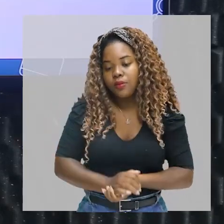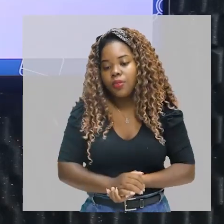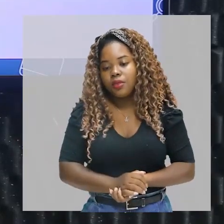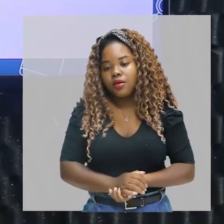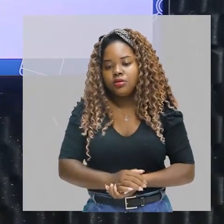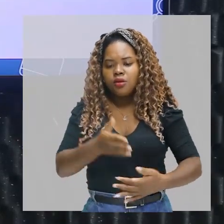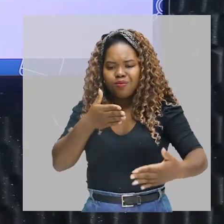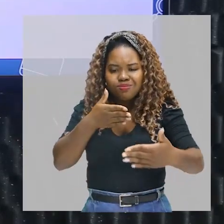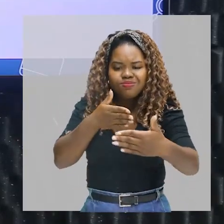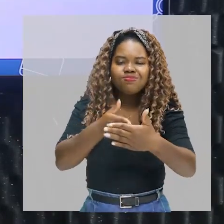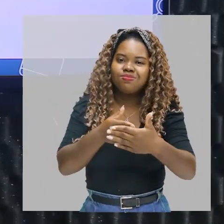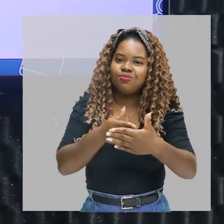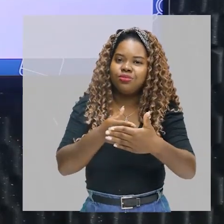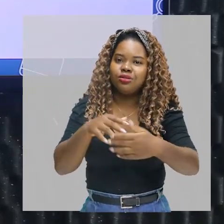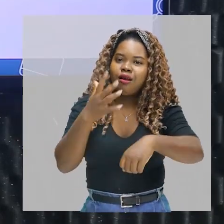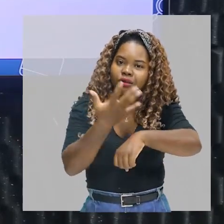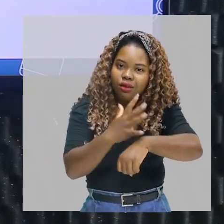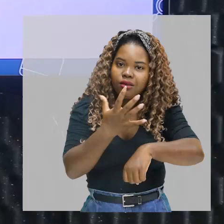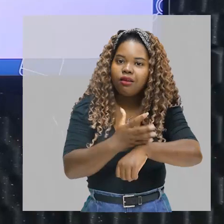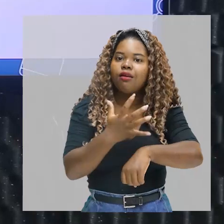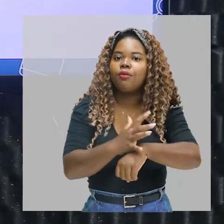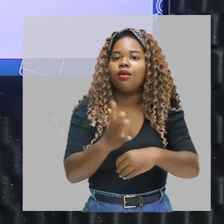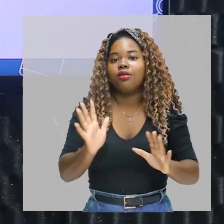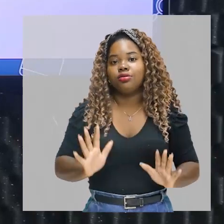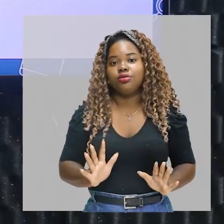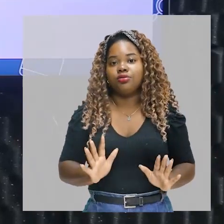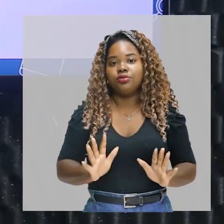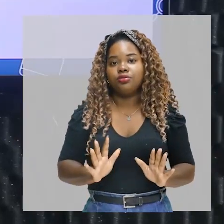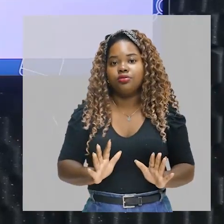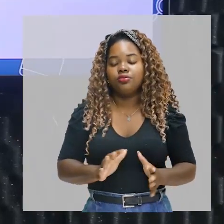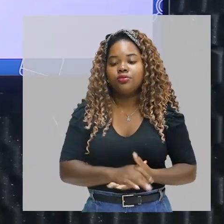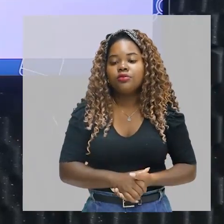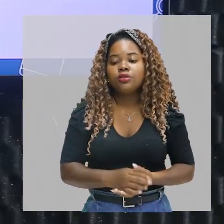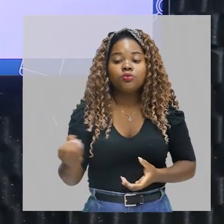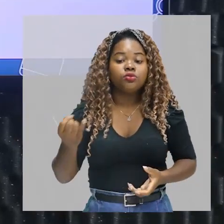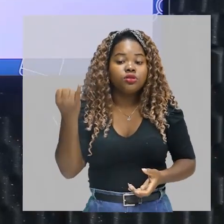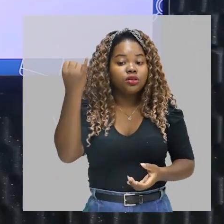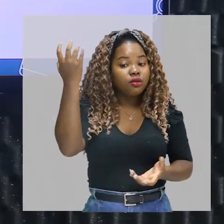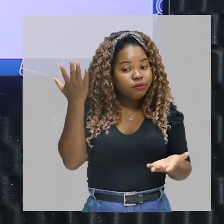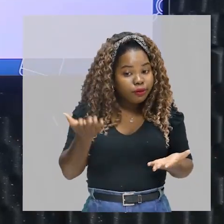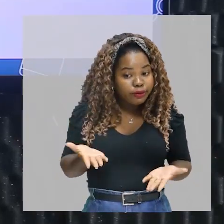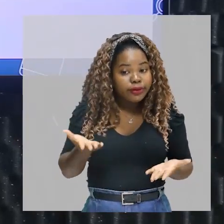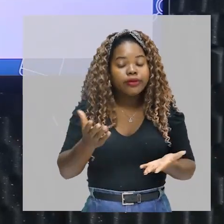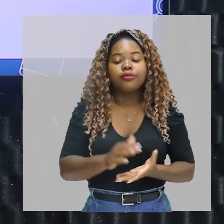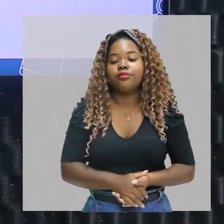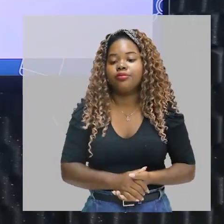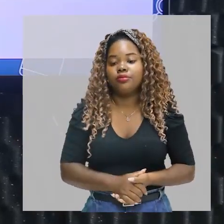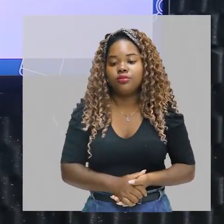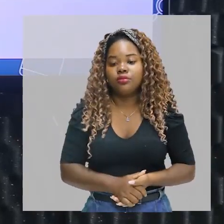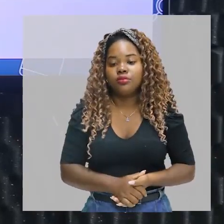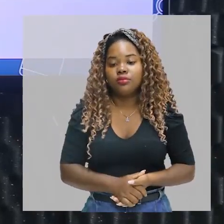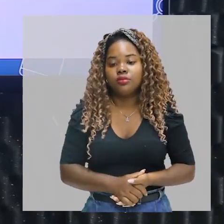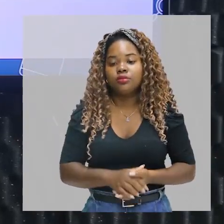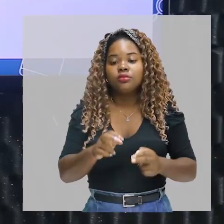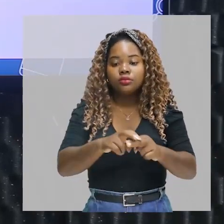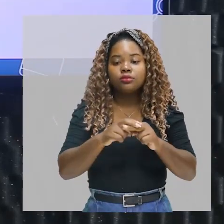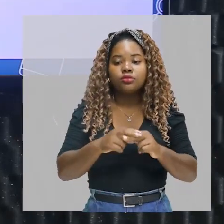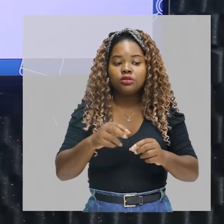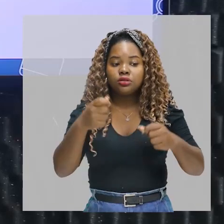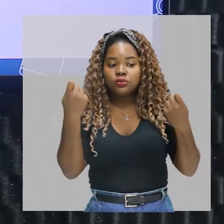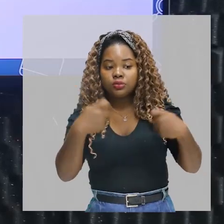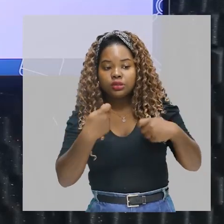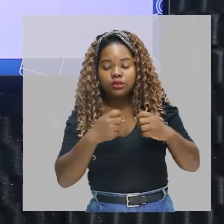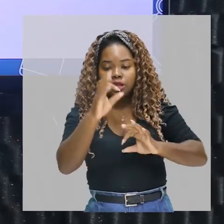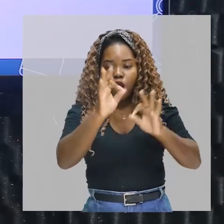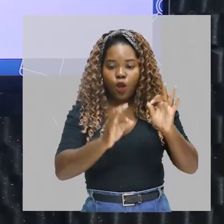a interrupção desse treinamento. Por isso essa importância da periodização. Por isso ela deve ser bem